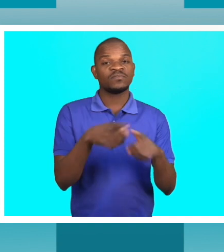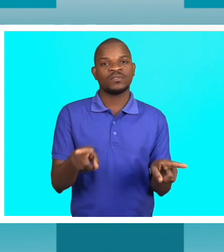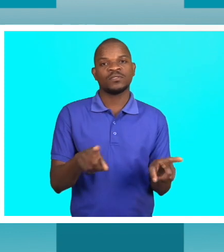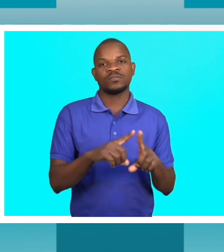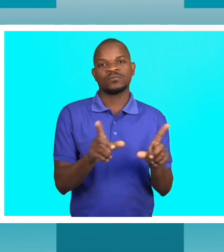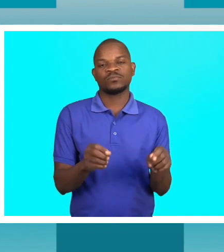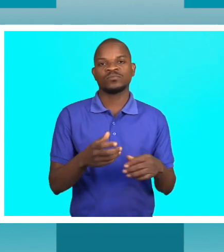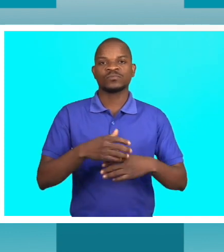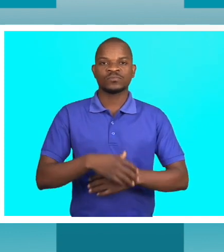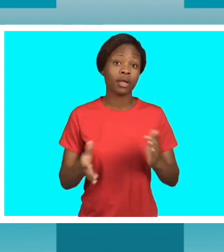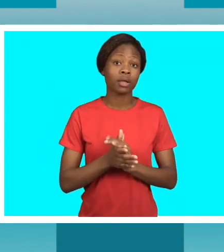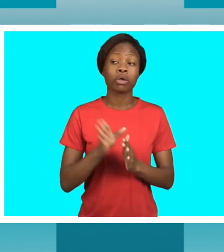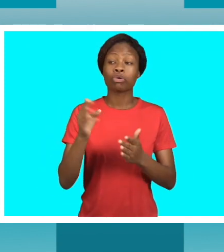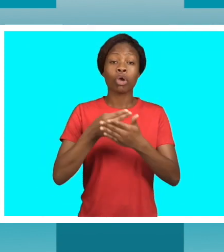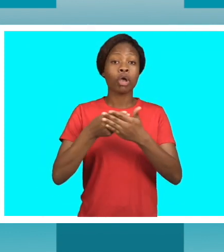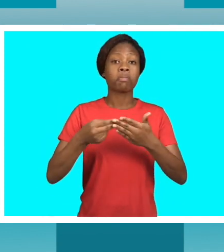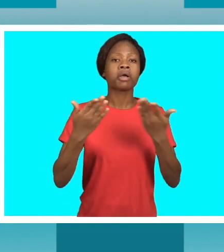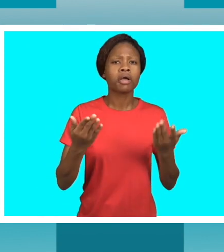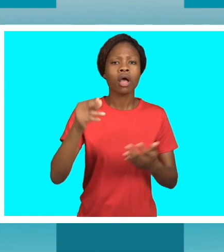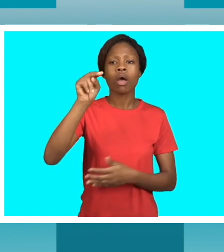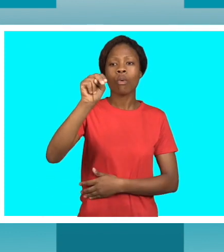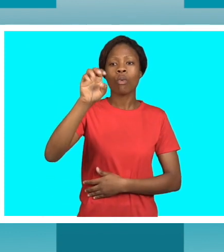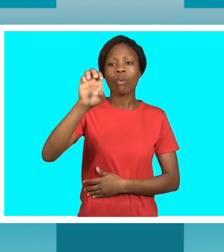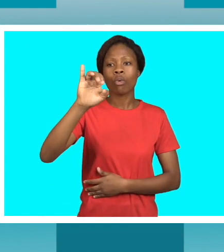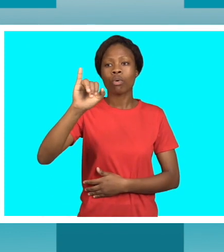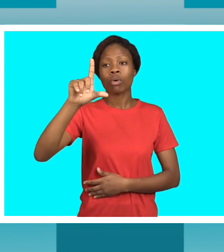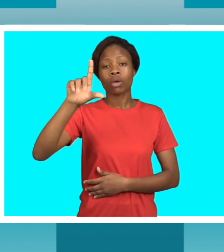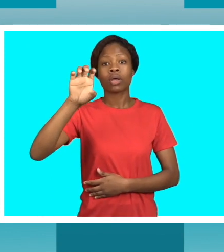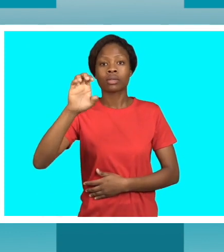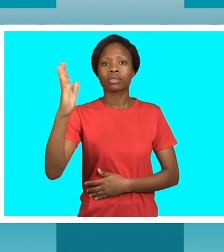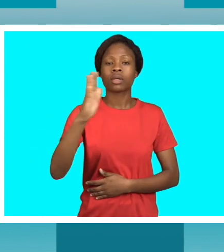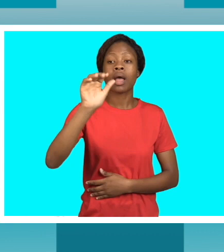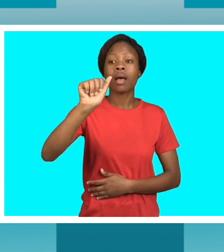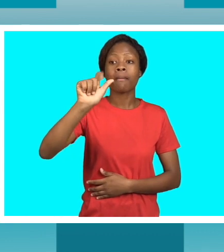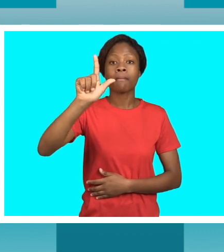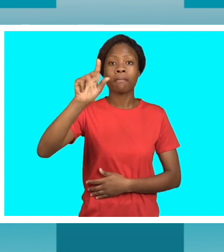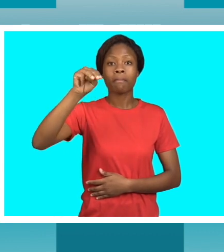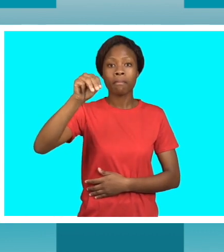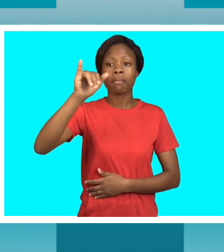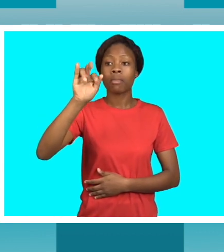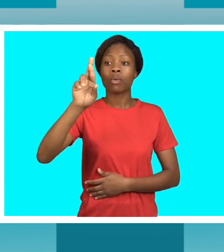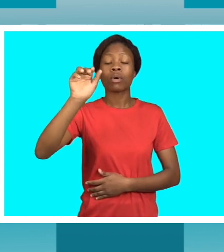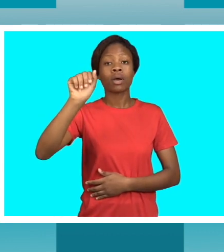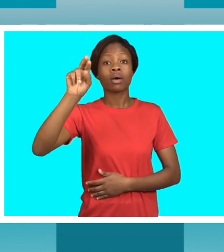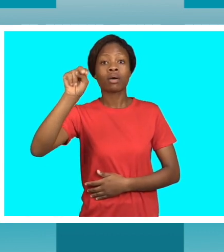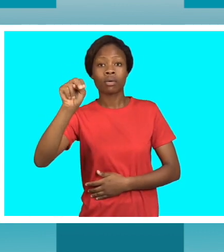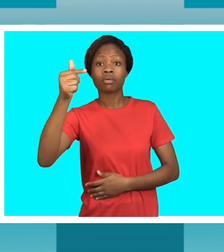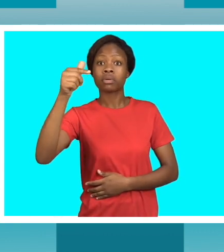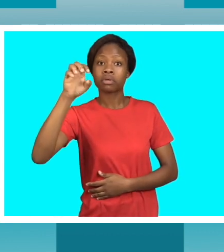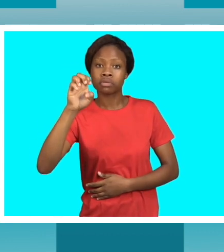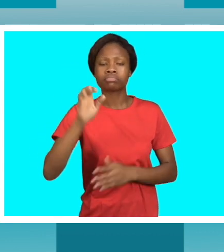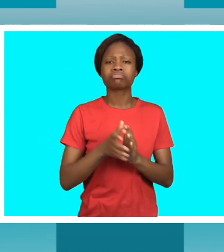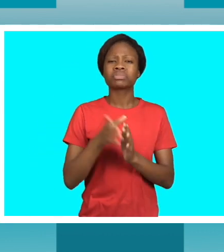É bem diferente. Neila Almirante conta que obedeceu todo o procedimento a todos os